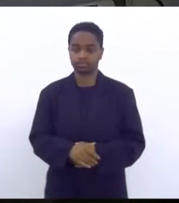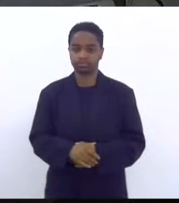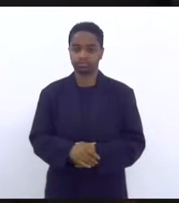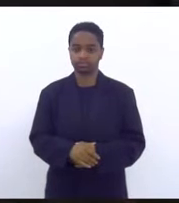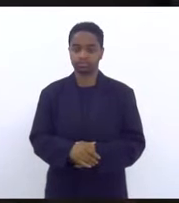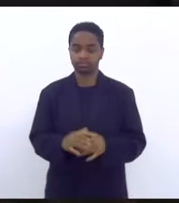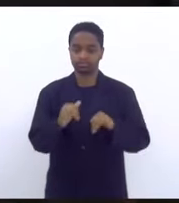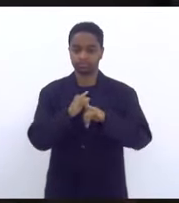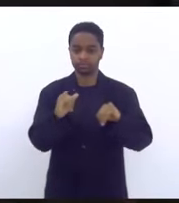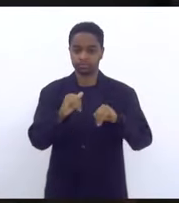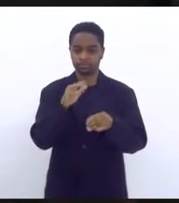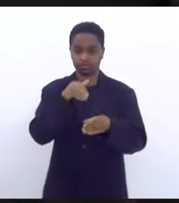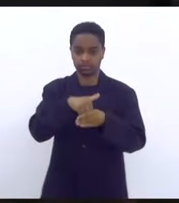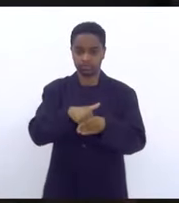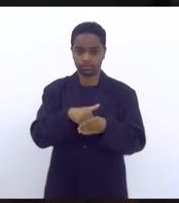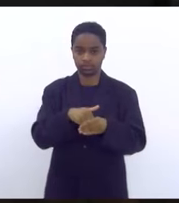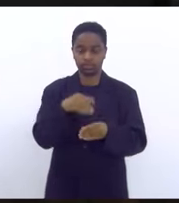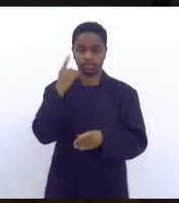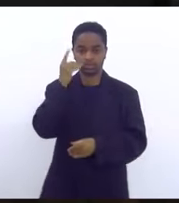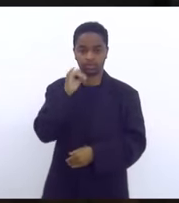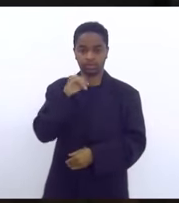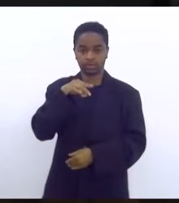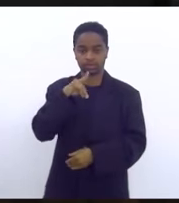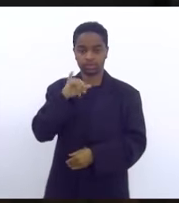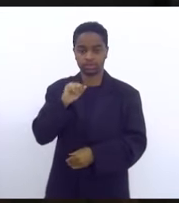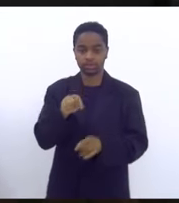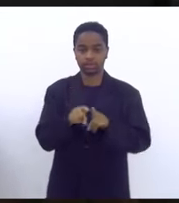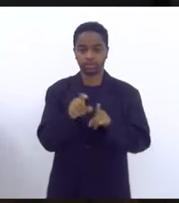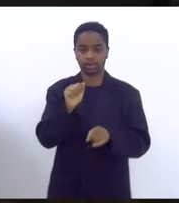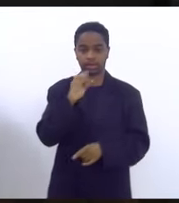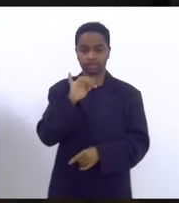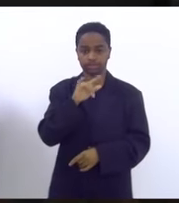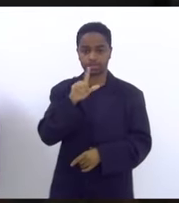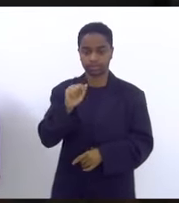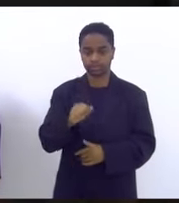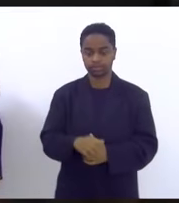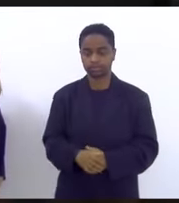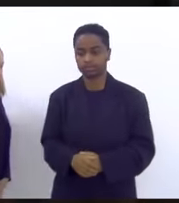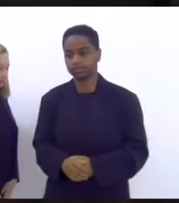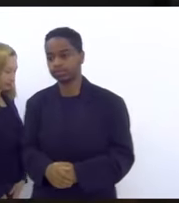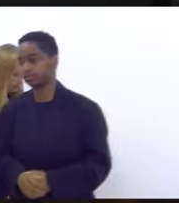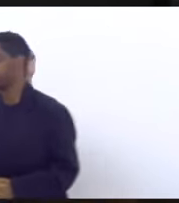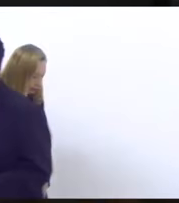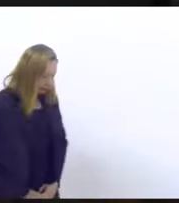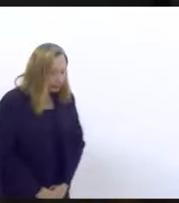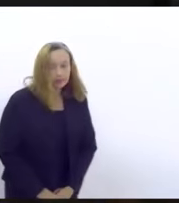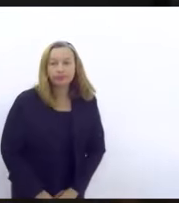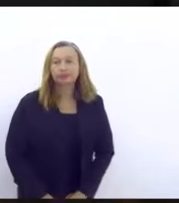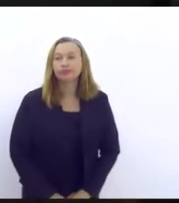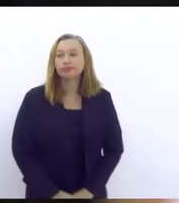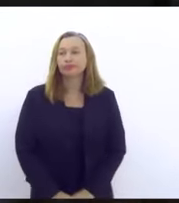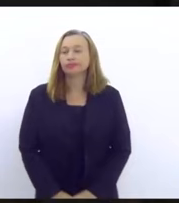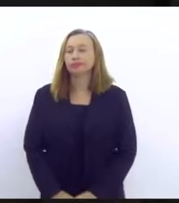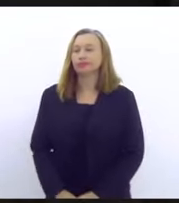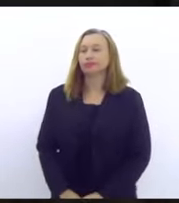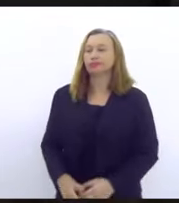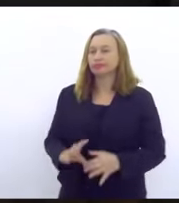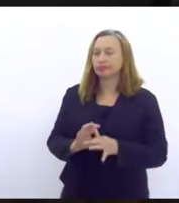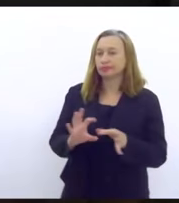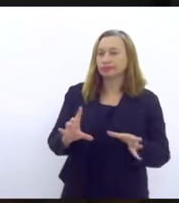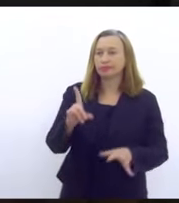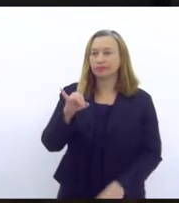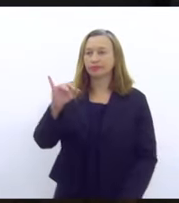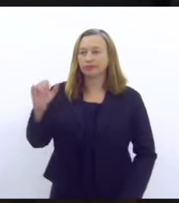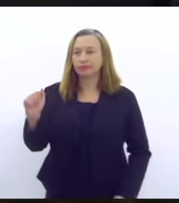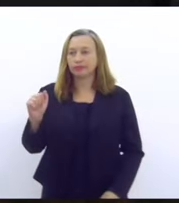Para a declaração de voto, Índia e Átila, se quiser dispor da palavra, à vontade.